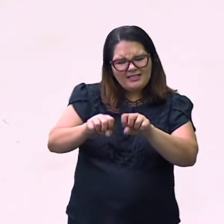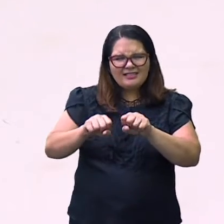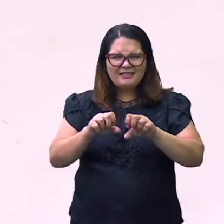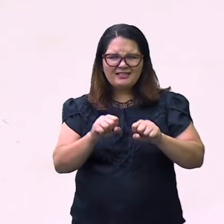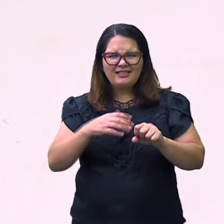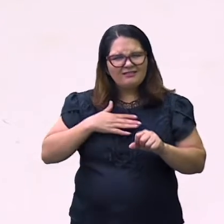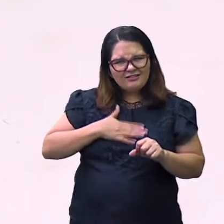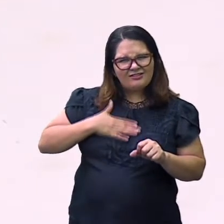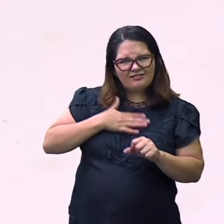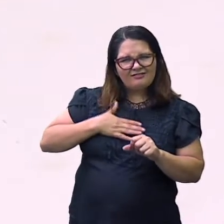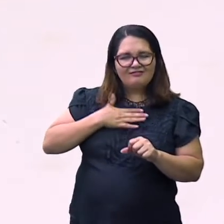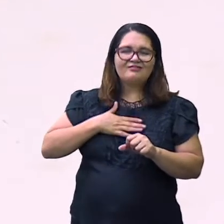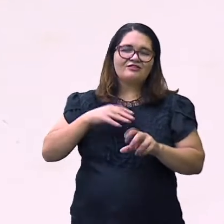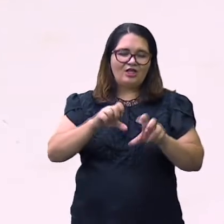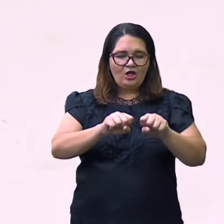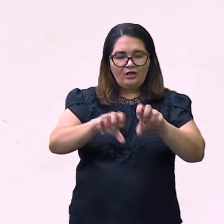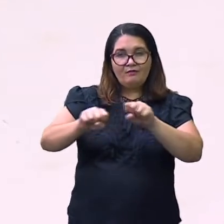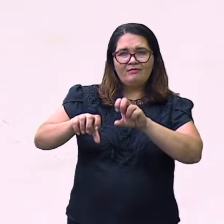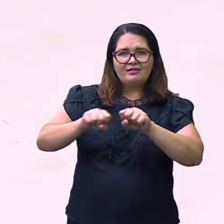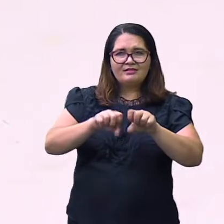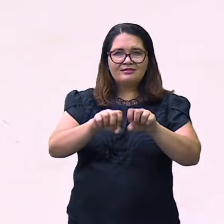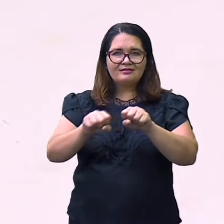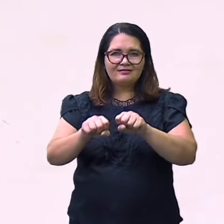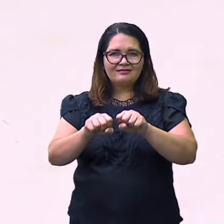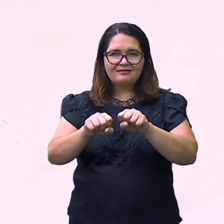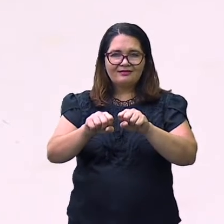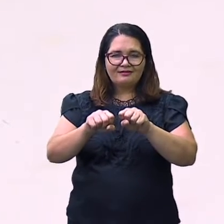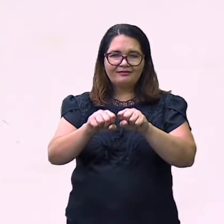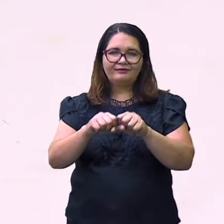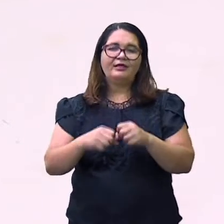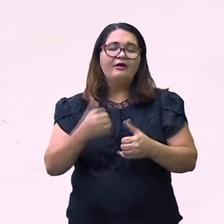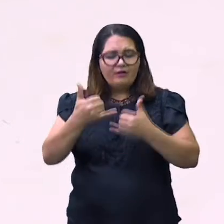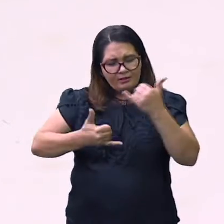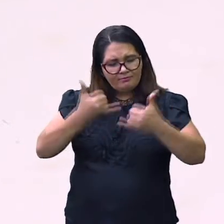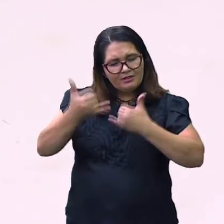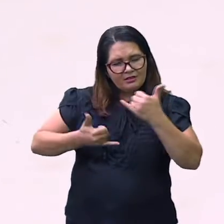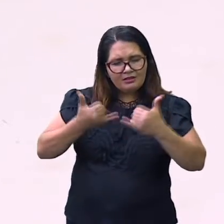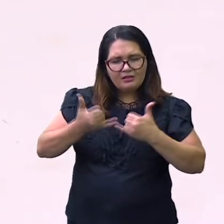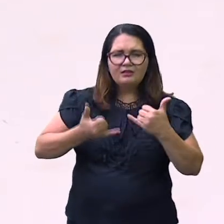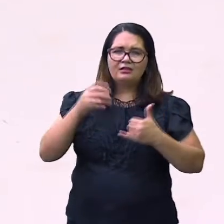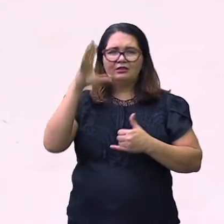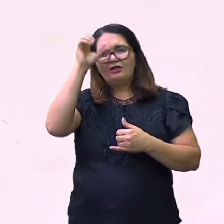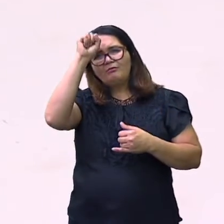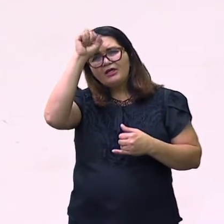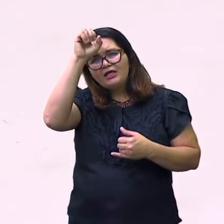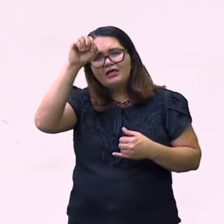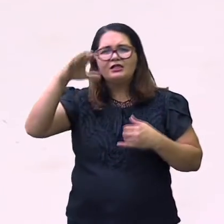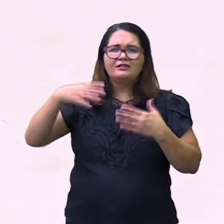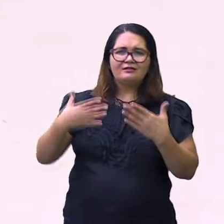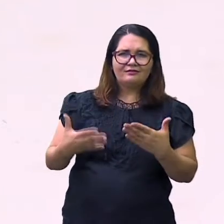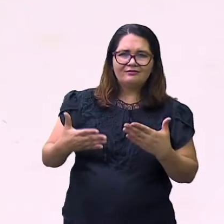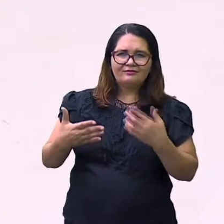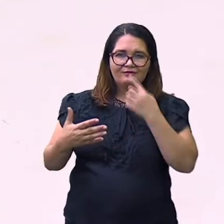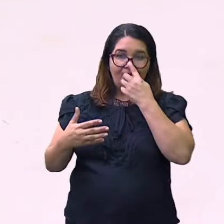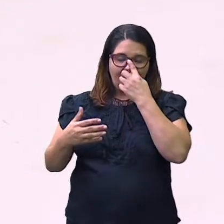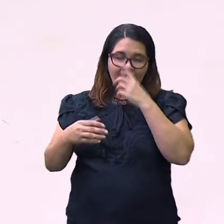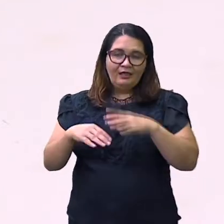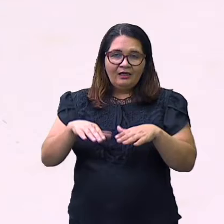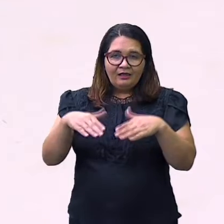A gente acaba tirando um pouquinho da nossa fadiga. Já a gente tem tanto tempo dentro de casa, às vezes,